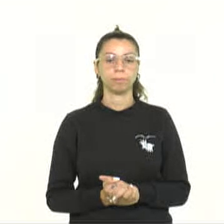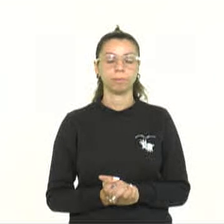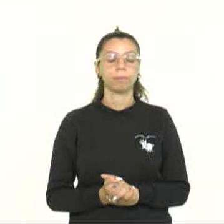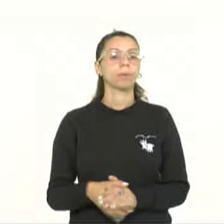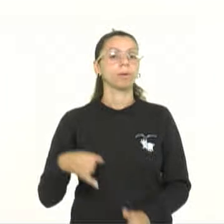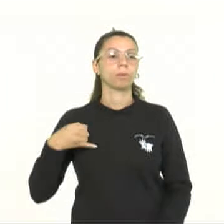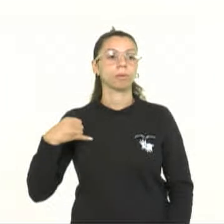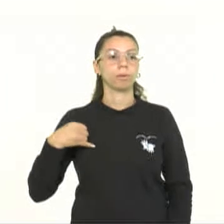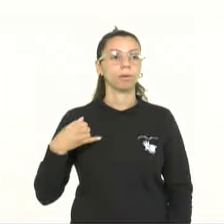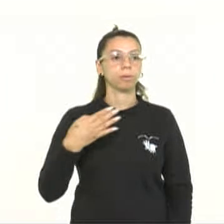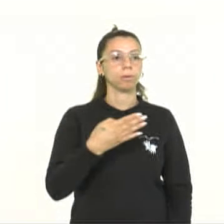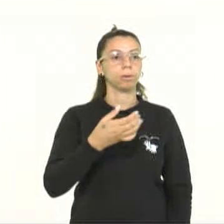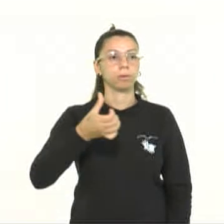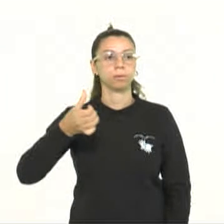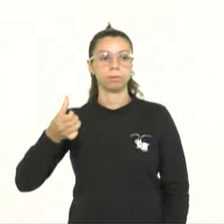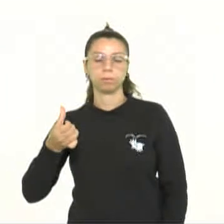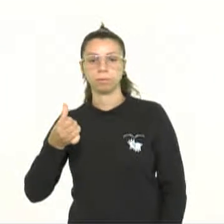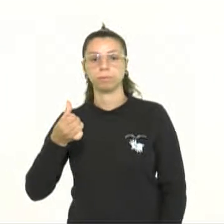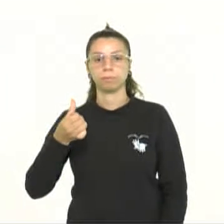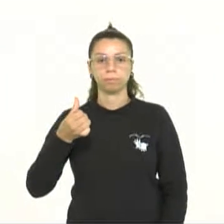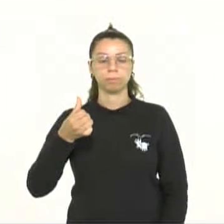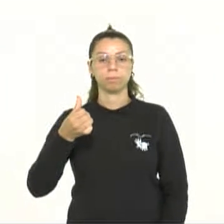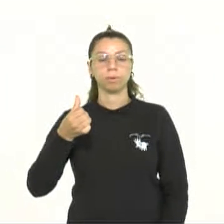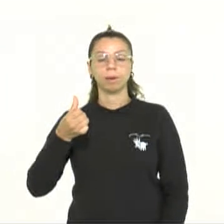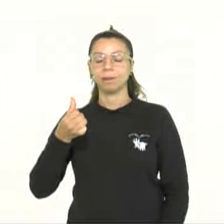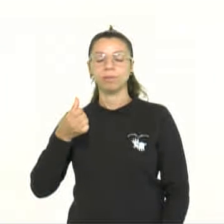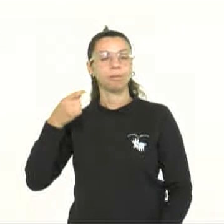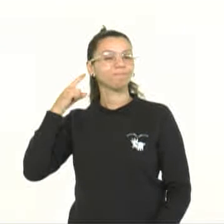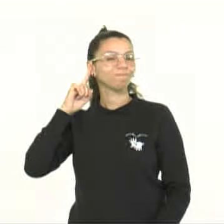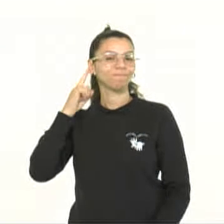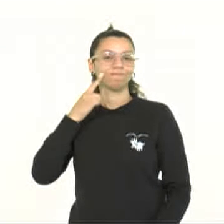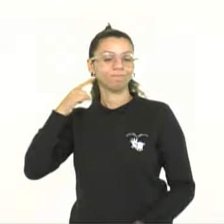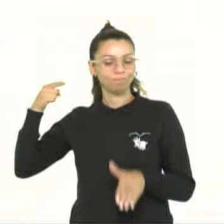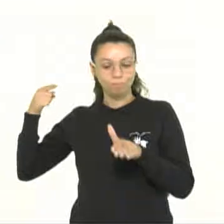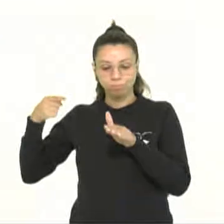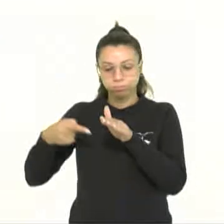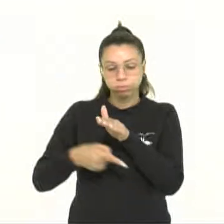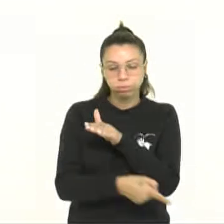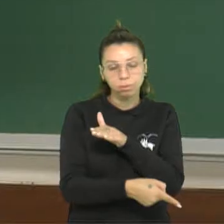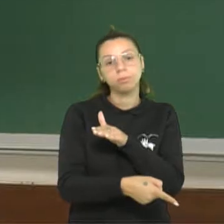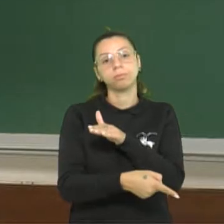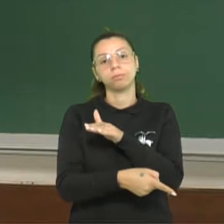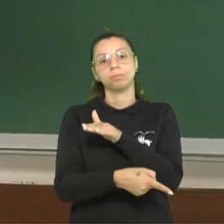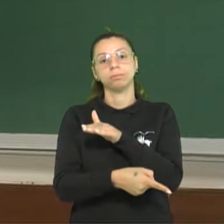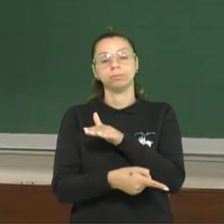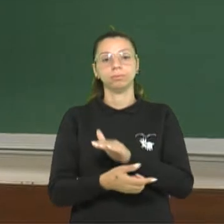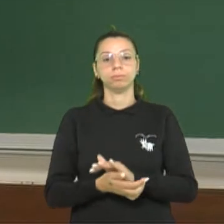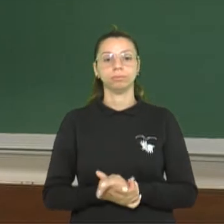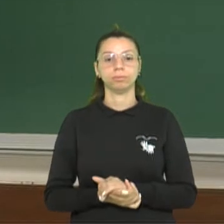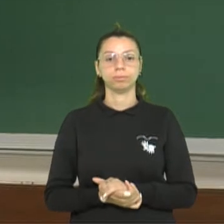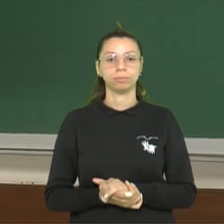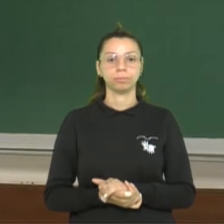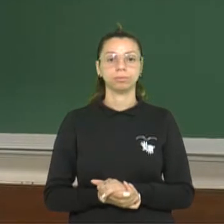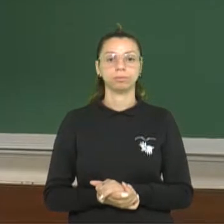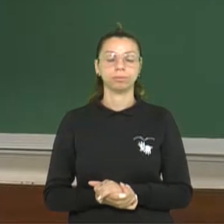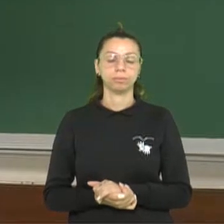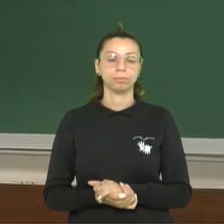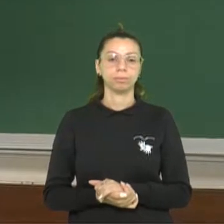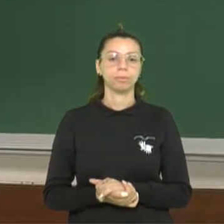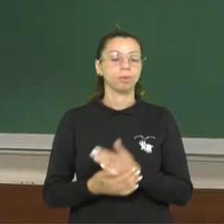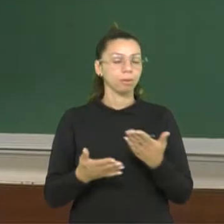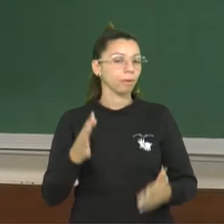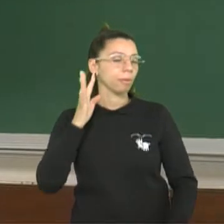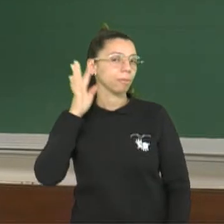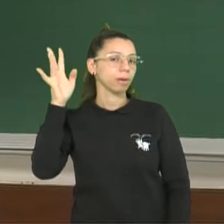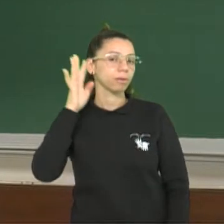46 anos, se quedó totalmente sordo, né? Aos 46 ficou totalmente surdo. Imagine